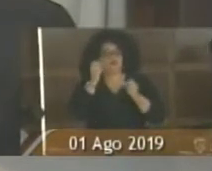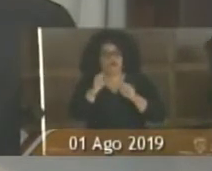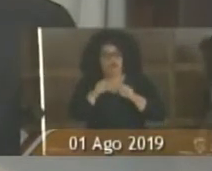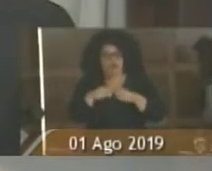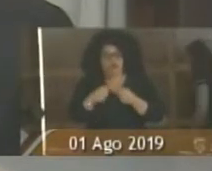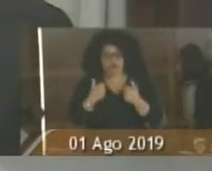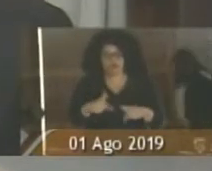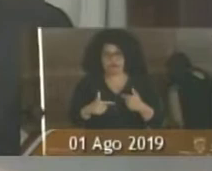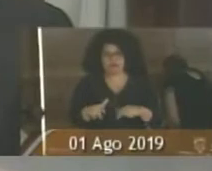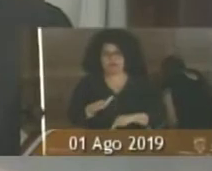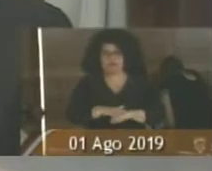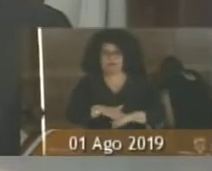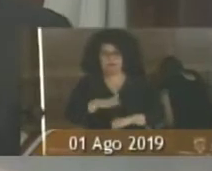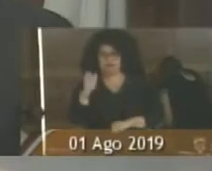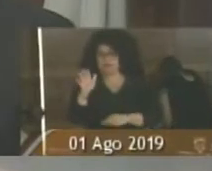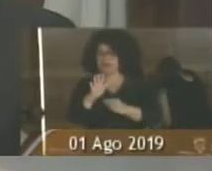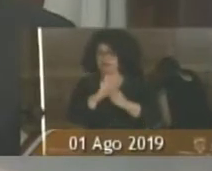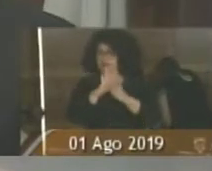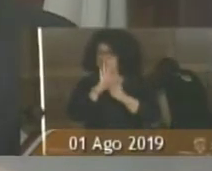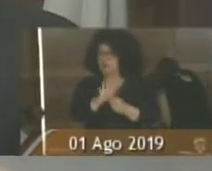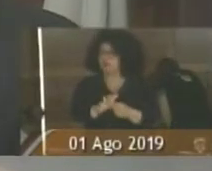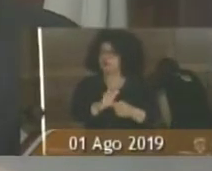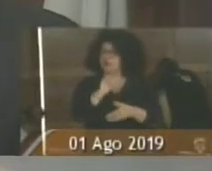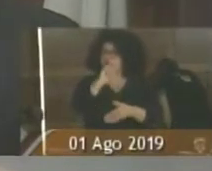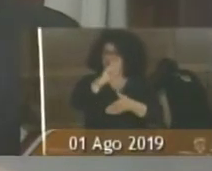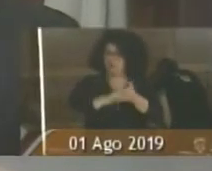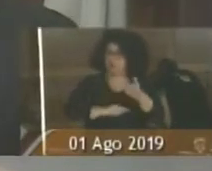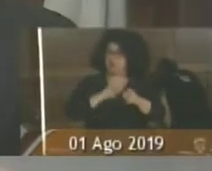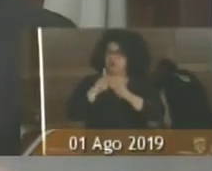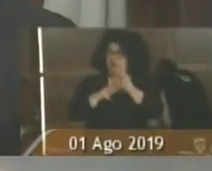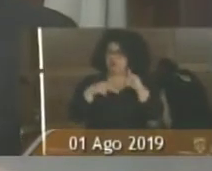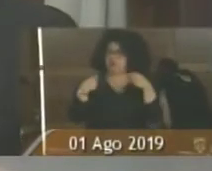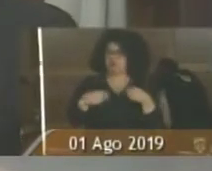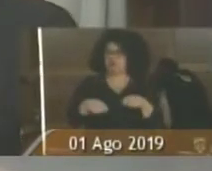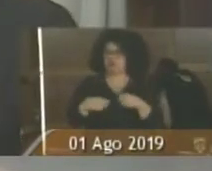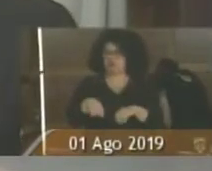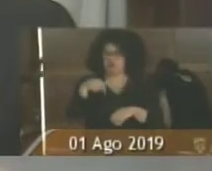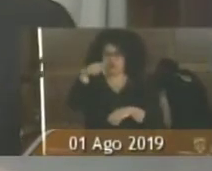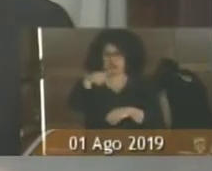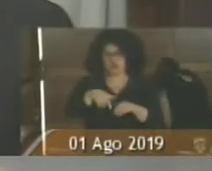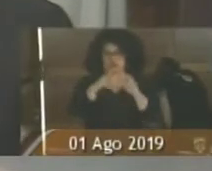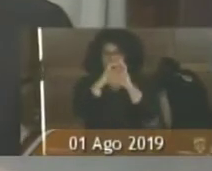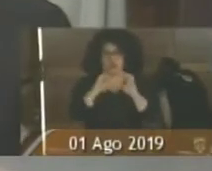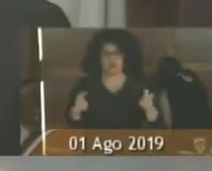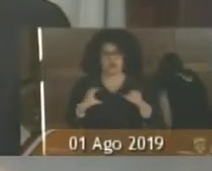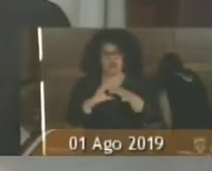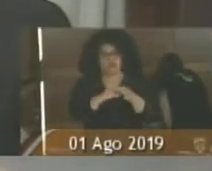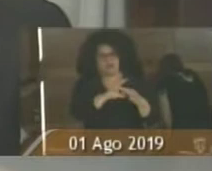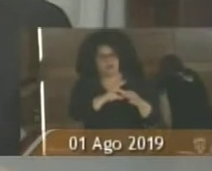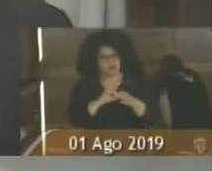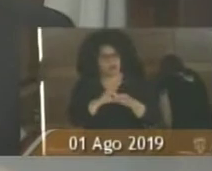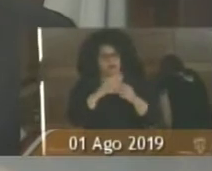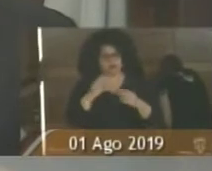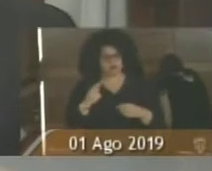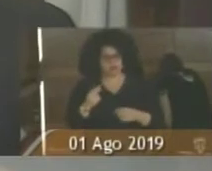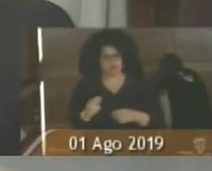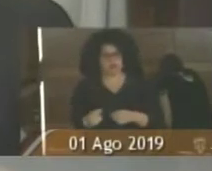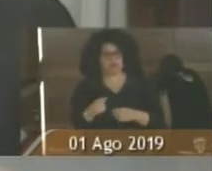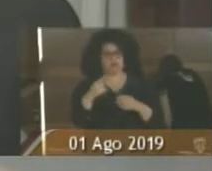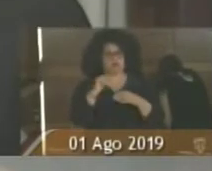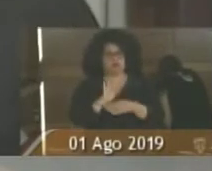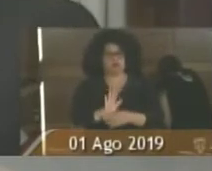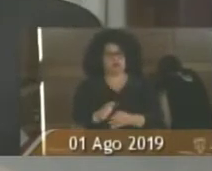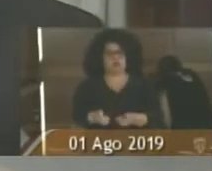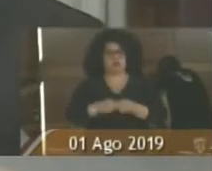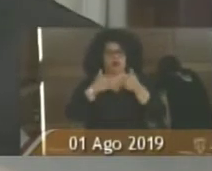ainda, para que possam apresentar as indicações que o povo precisa e que essa casa possa se manter unida em defesa de uma cidade cada